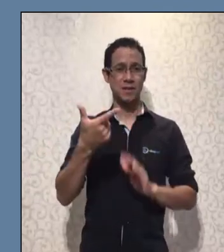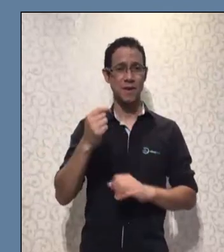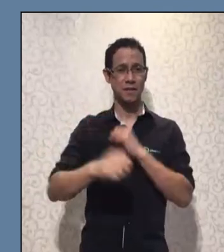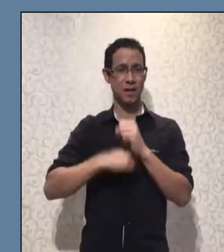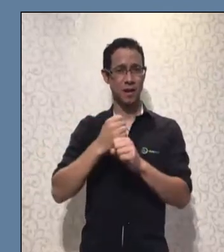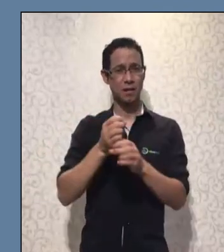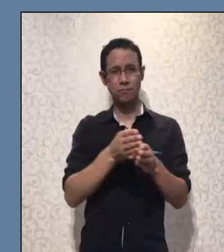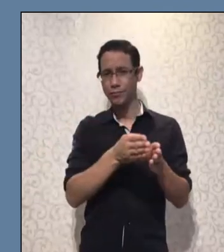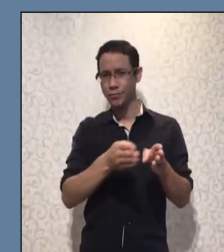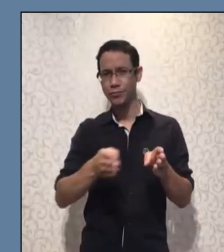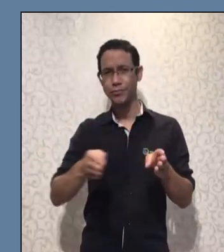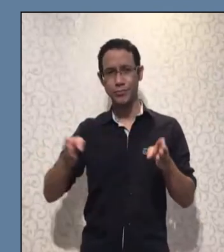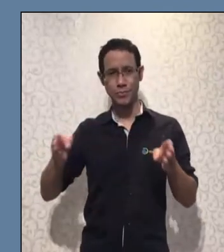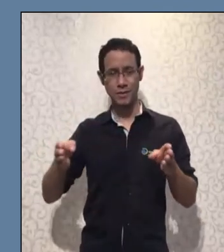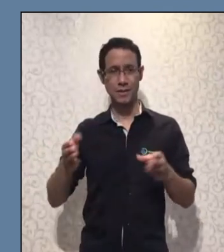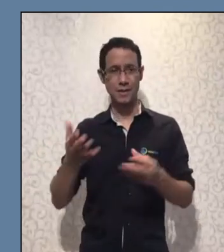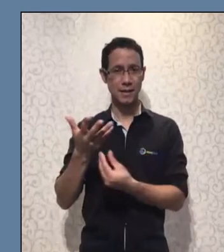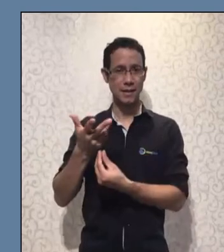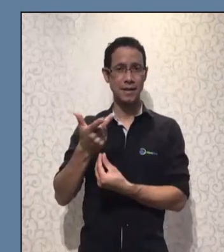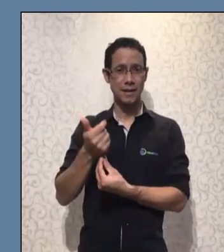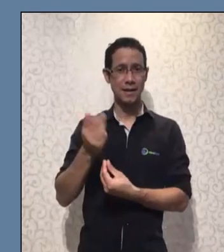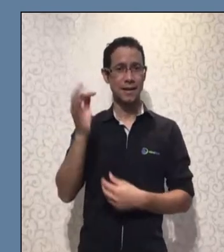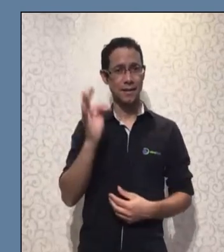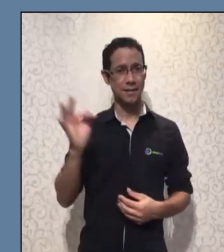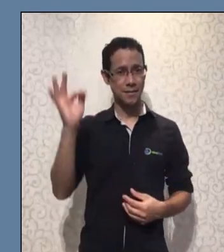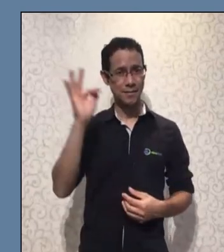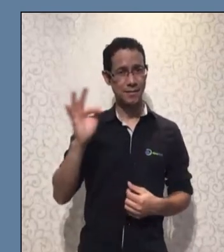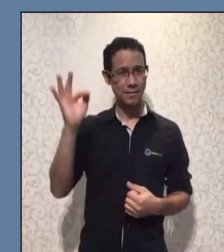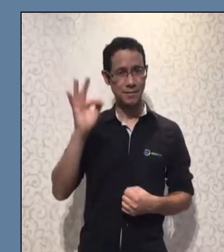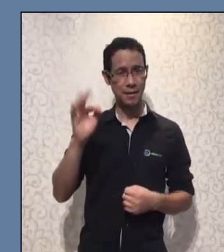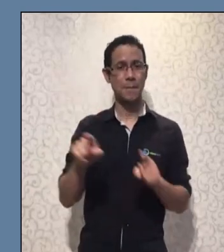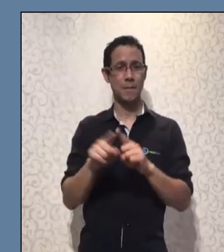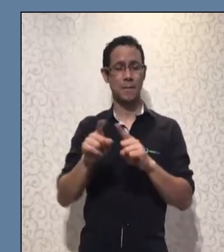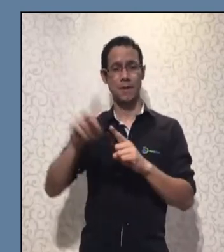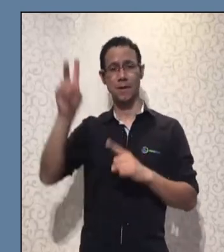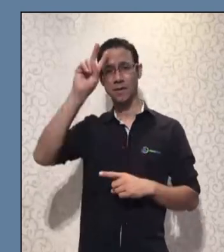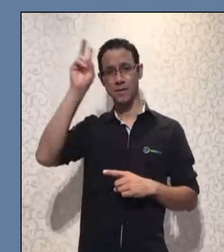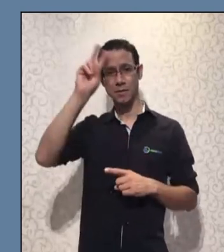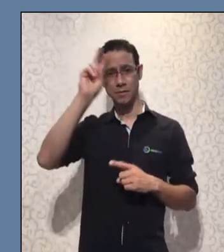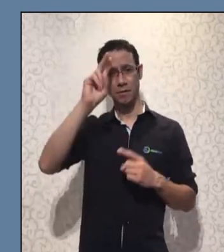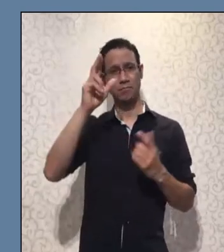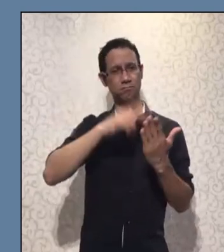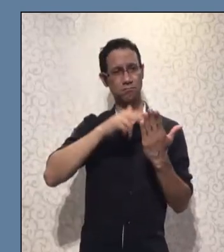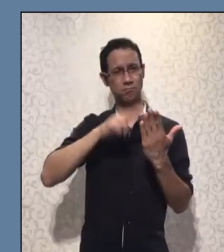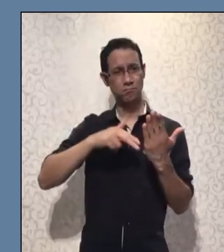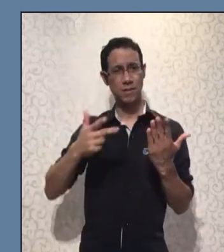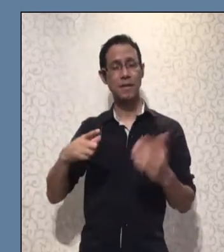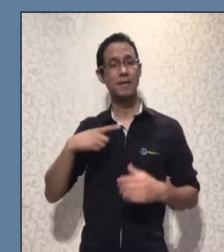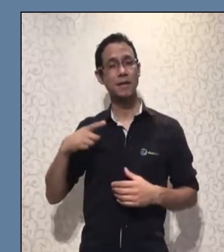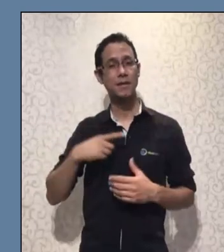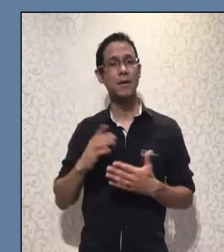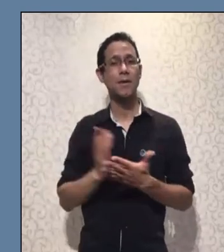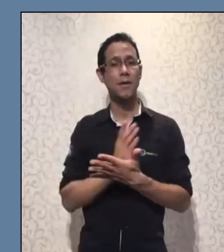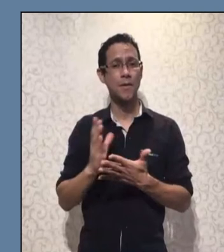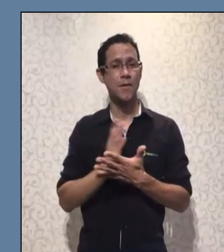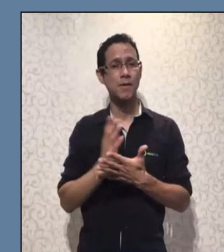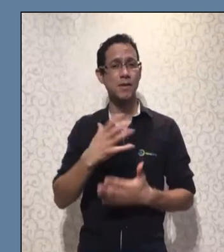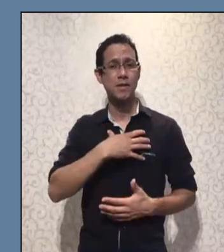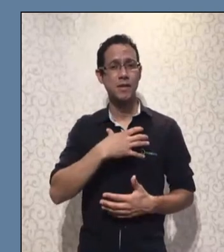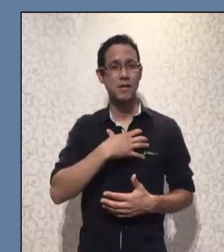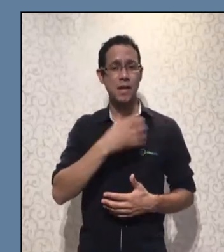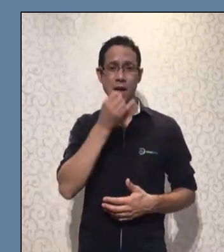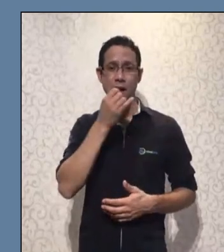Arte acadêmica e uma pintura histórica. E, portanto, de alguma maneira, eu acho que assim, um pouco o que aconteceu com